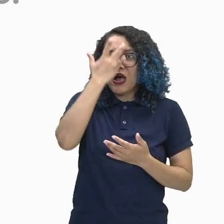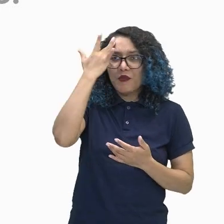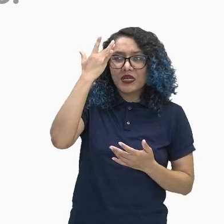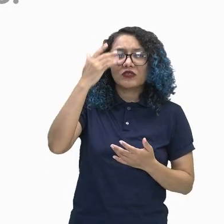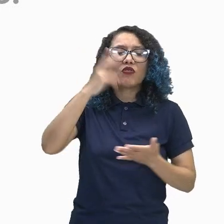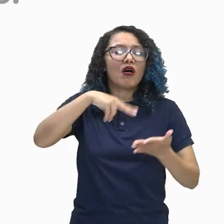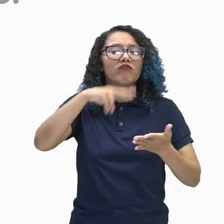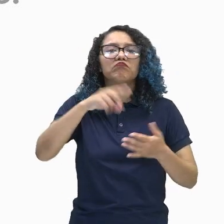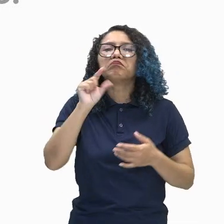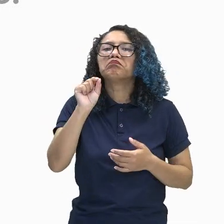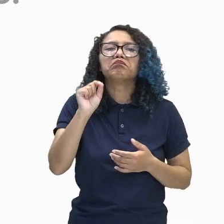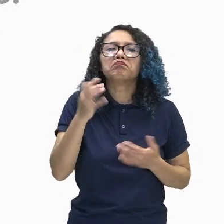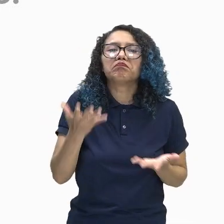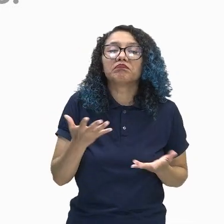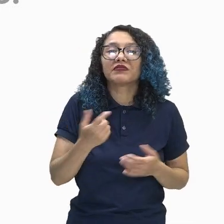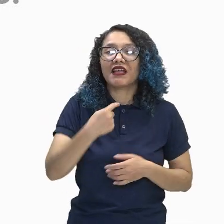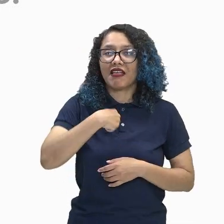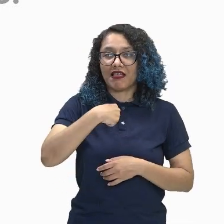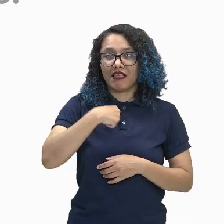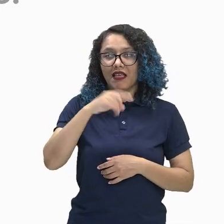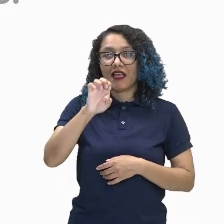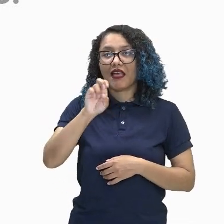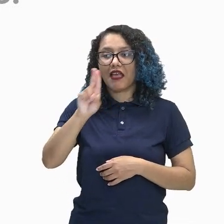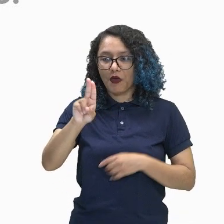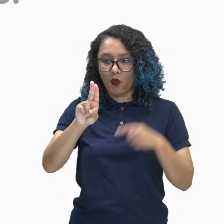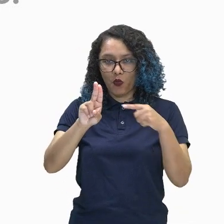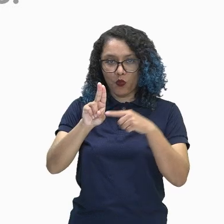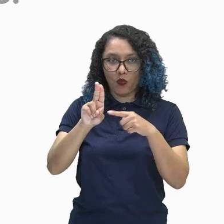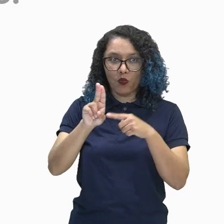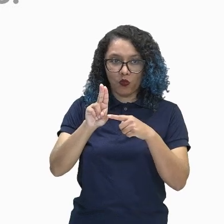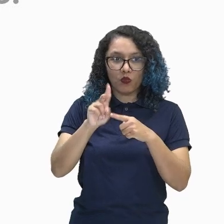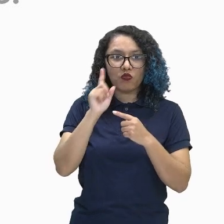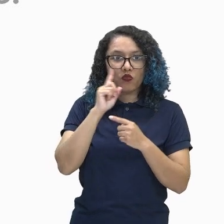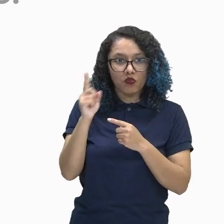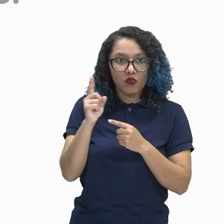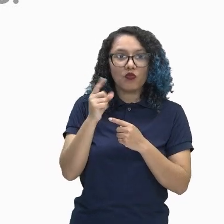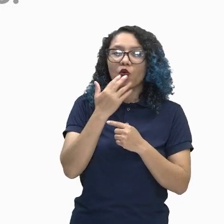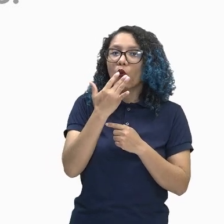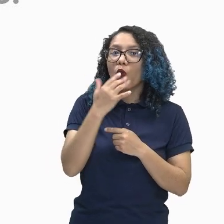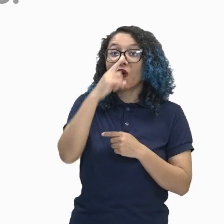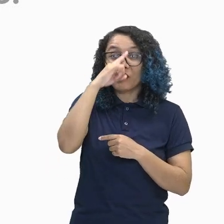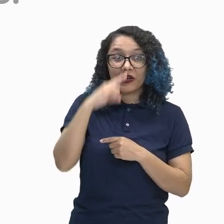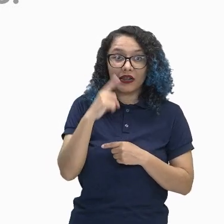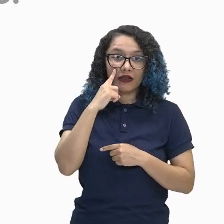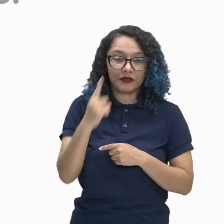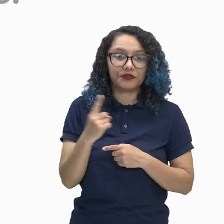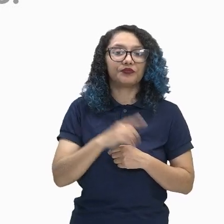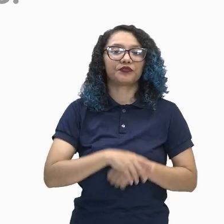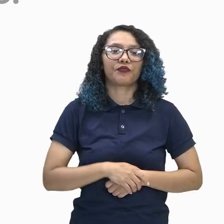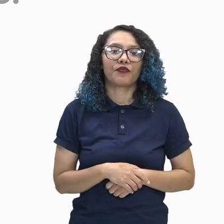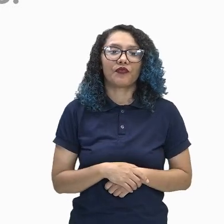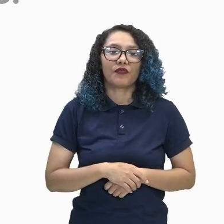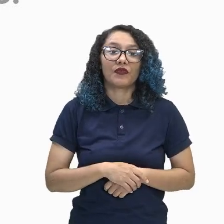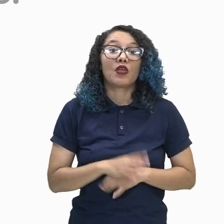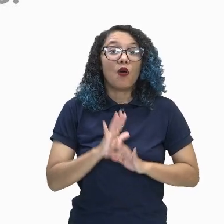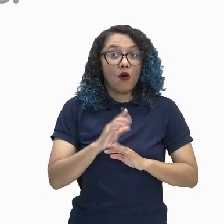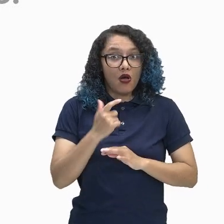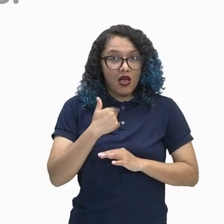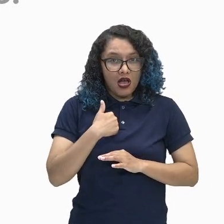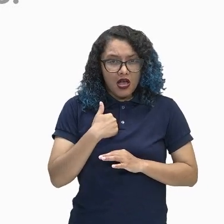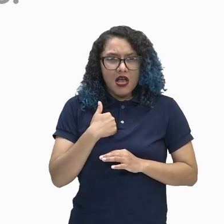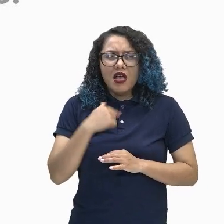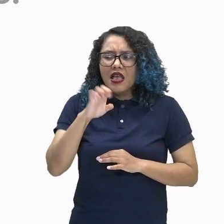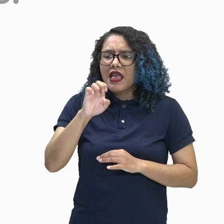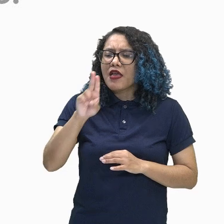livro? Eu. Eu é o sujeito dessa oração, destacado aí em amarelo. Agora, observe, eu corresponde a